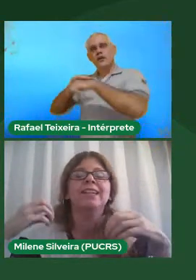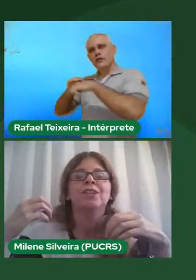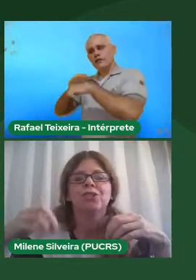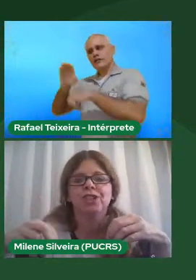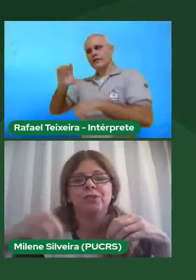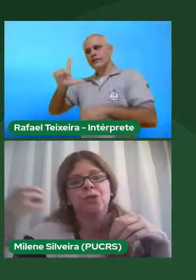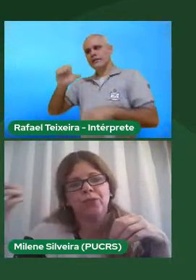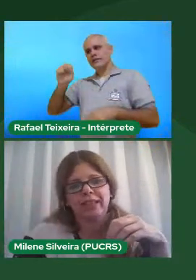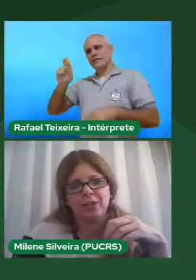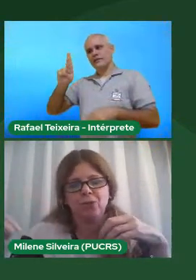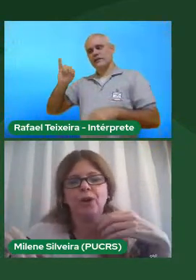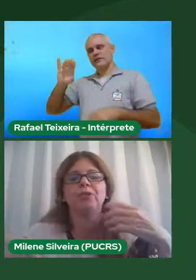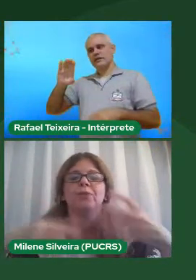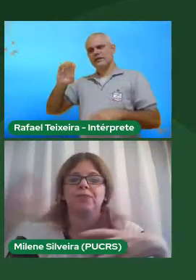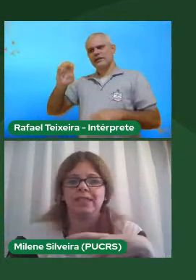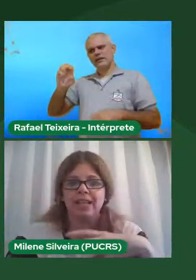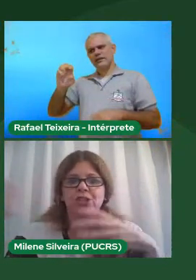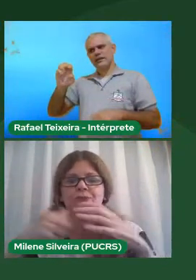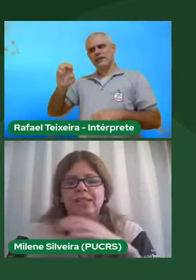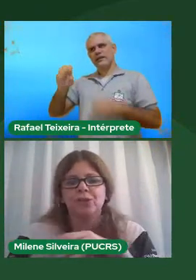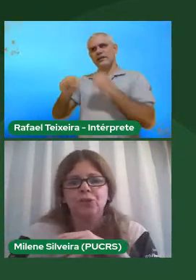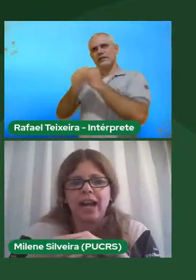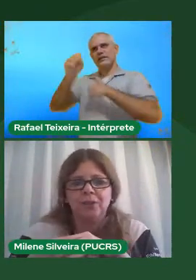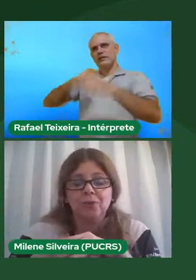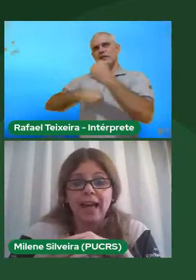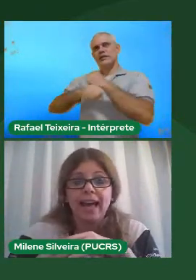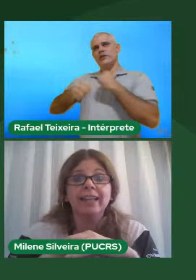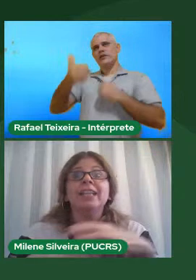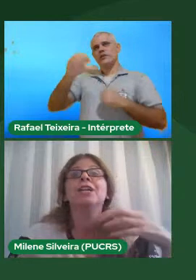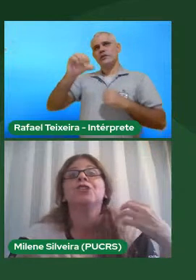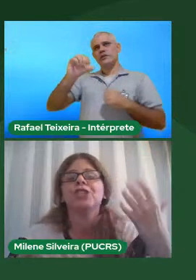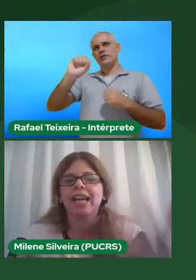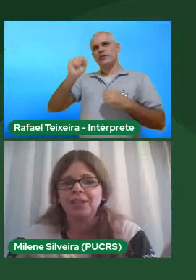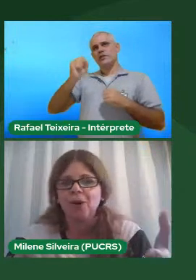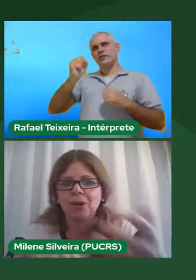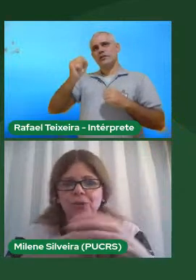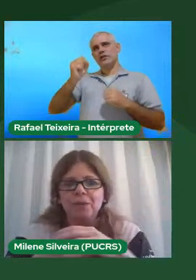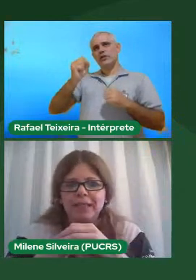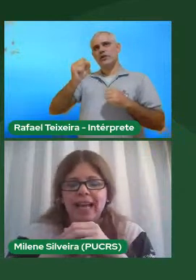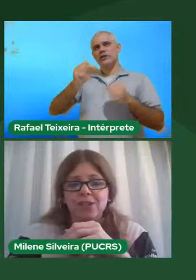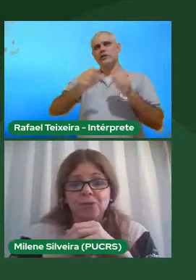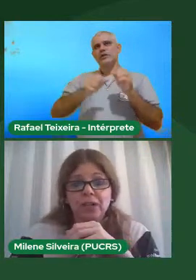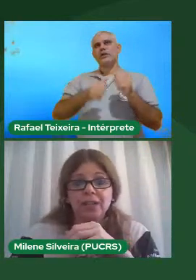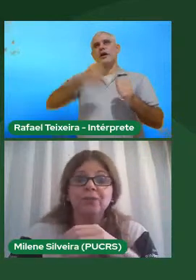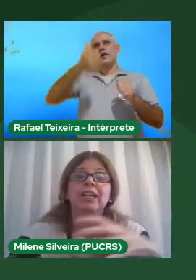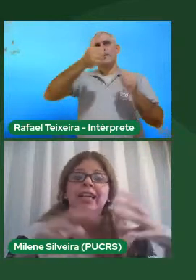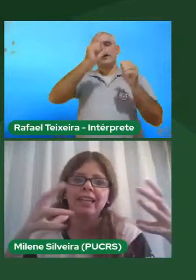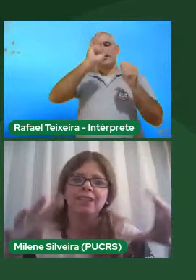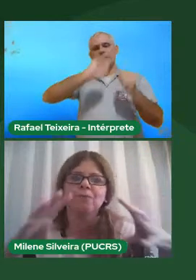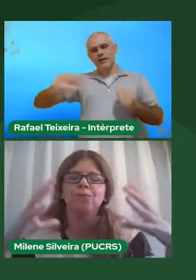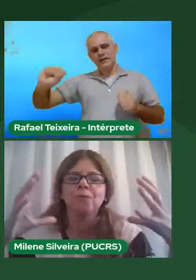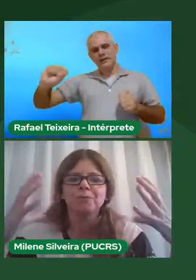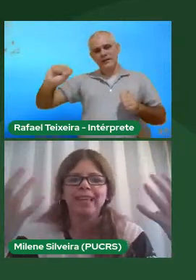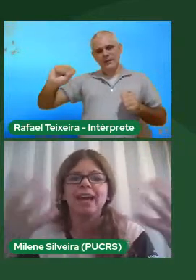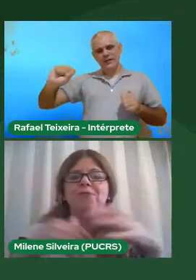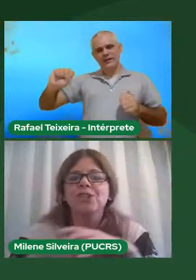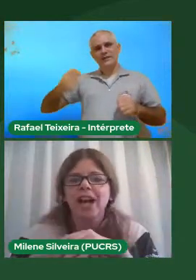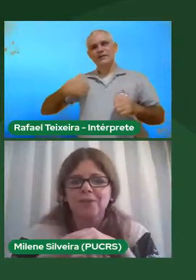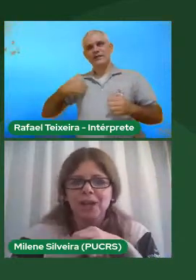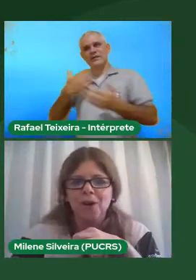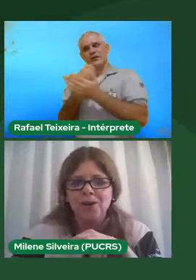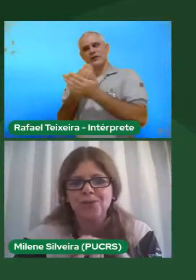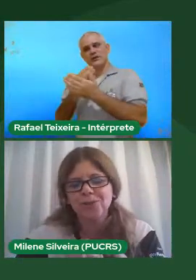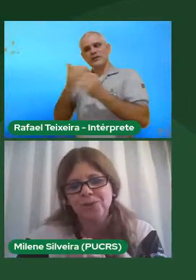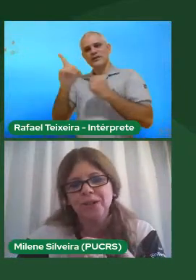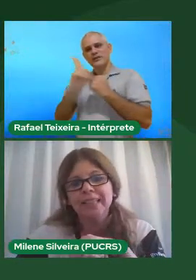semestre, de 98, a fim, né, de fazer doutorado com ela, tinha ido ao Rio na metade do ano e fomos, né, que é